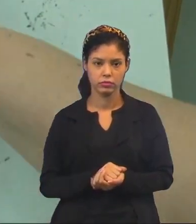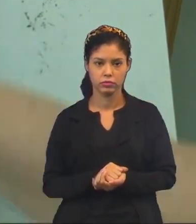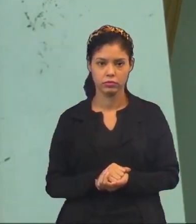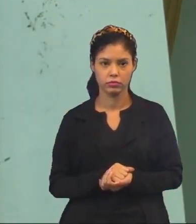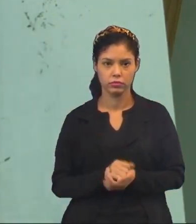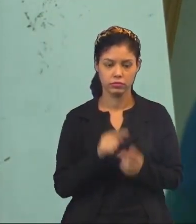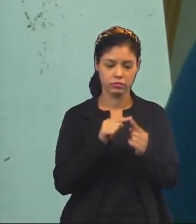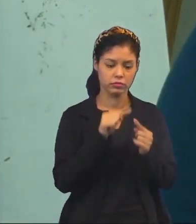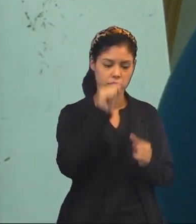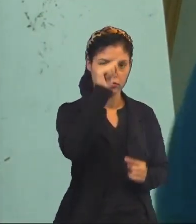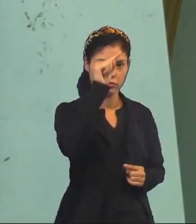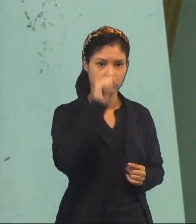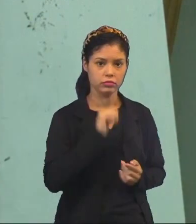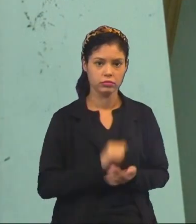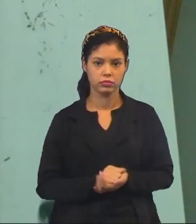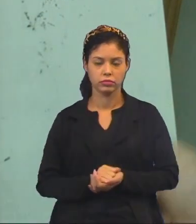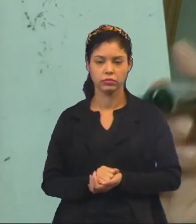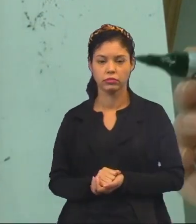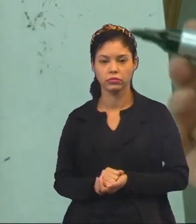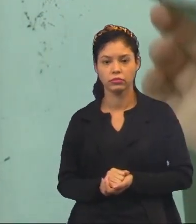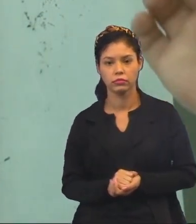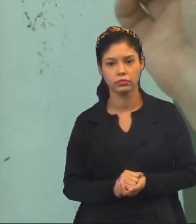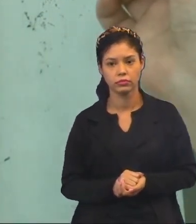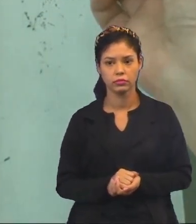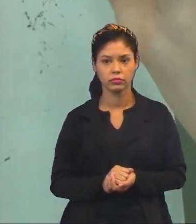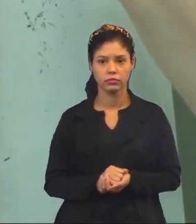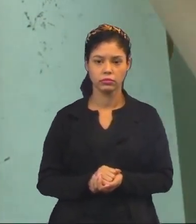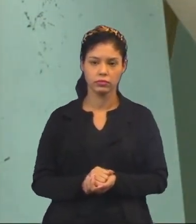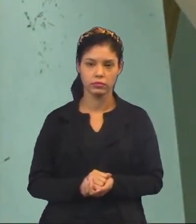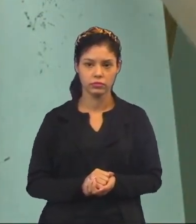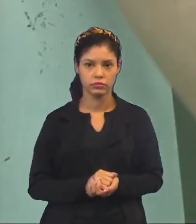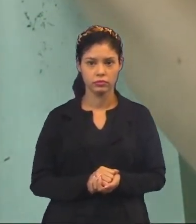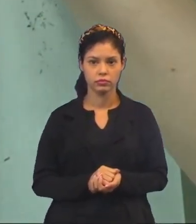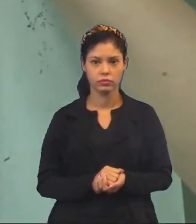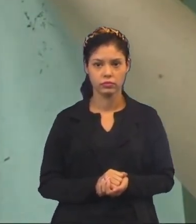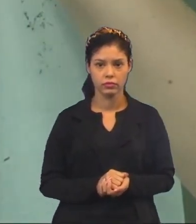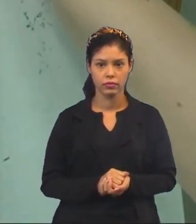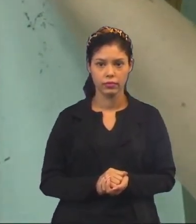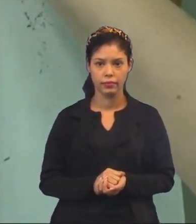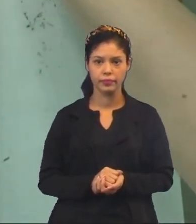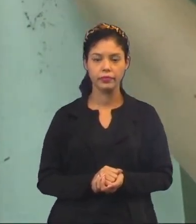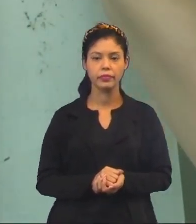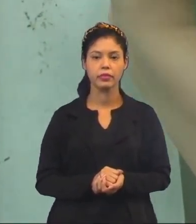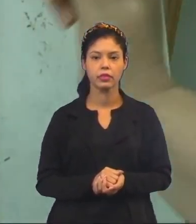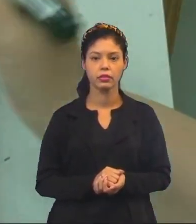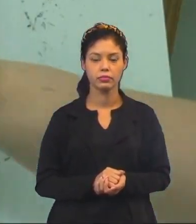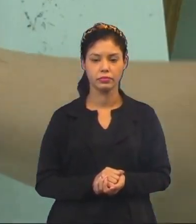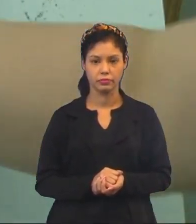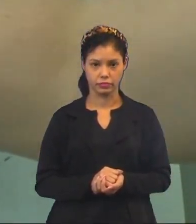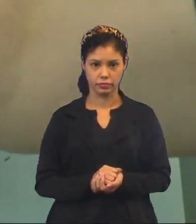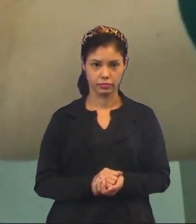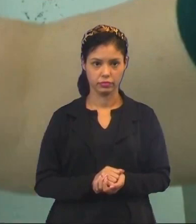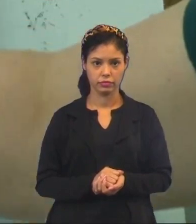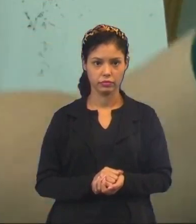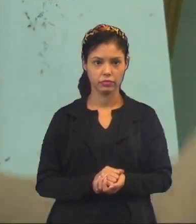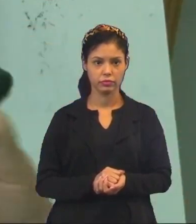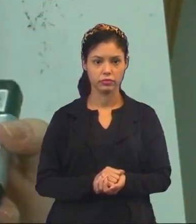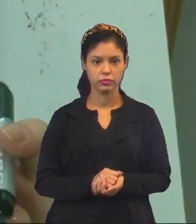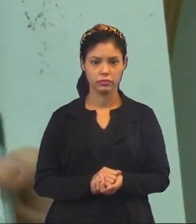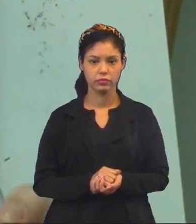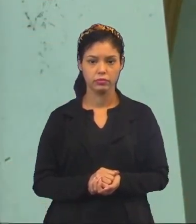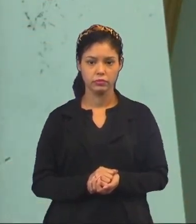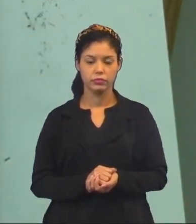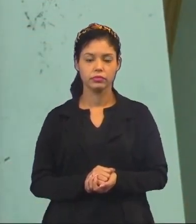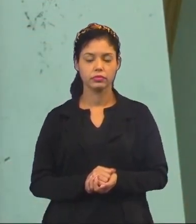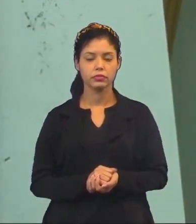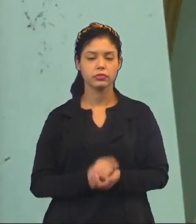na largura. 7 quadradinhos de largura, olha só. 7 quadradinhos de largura.